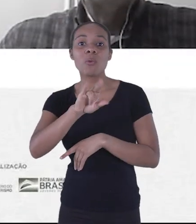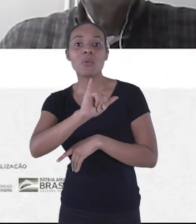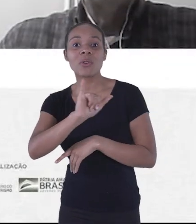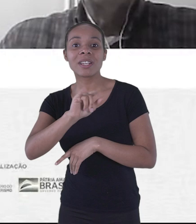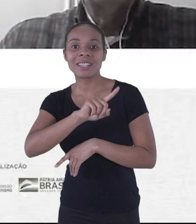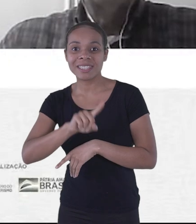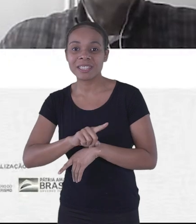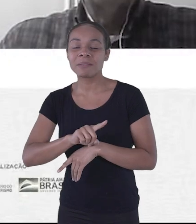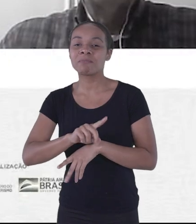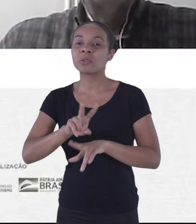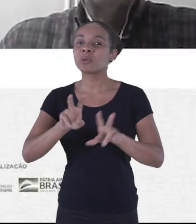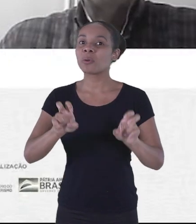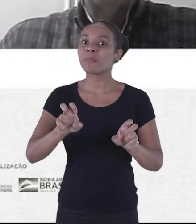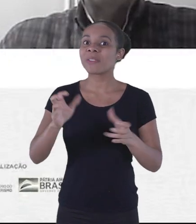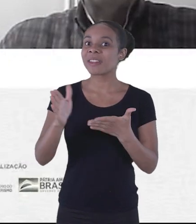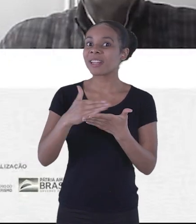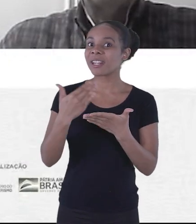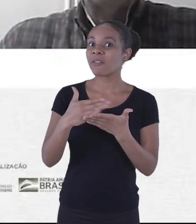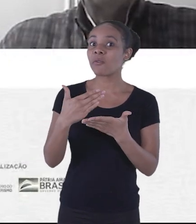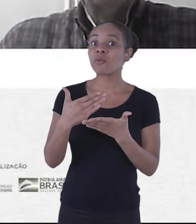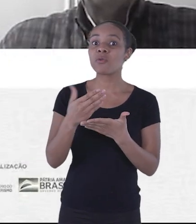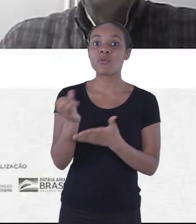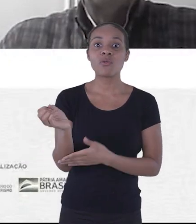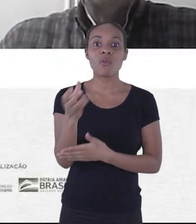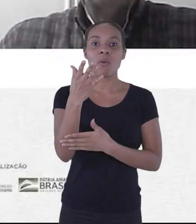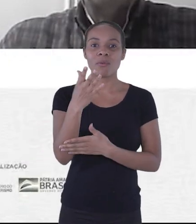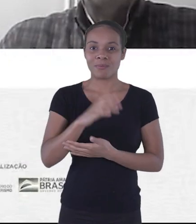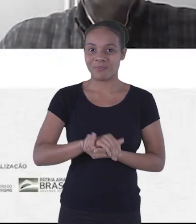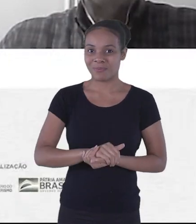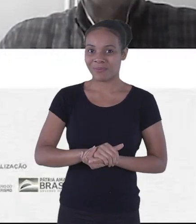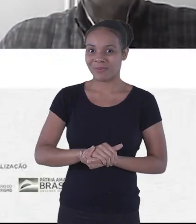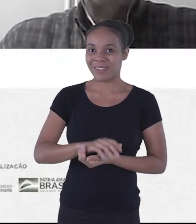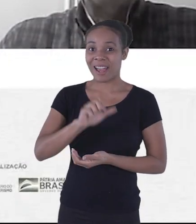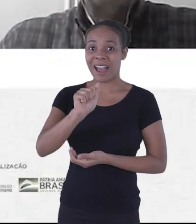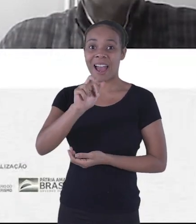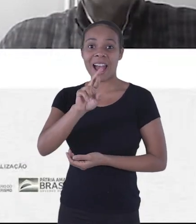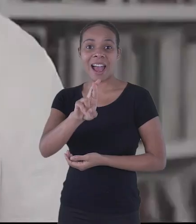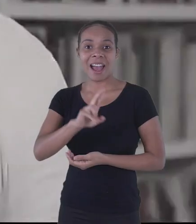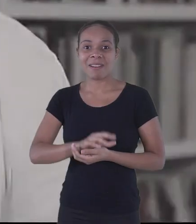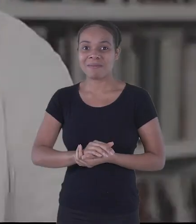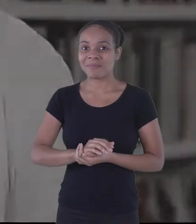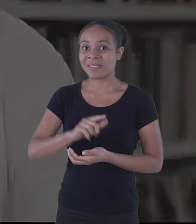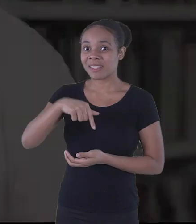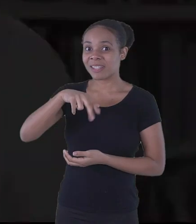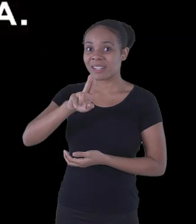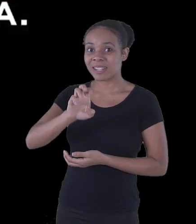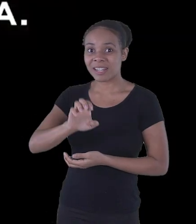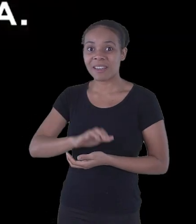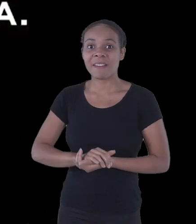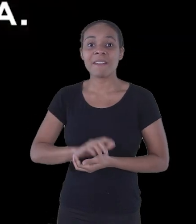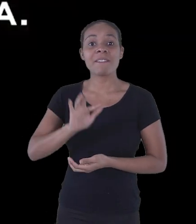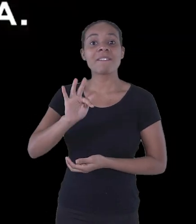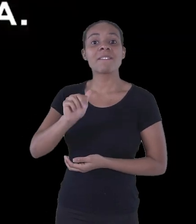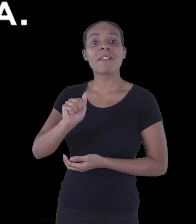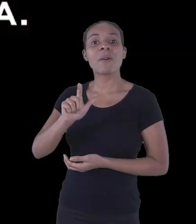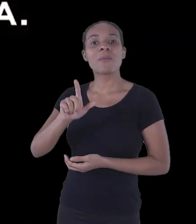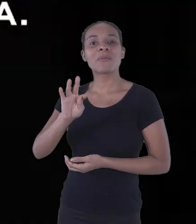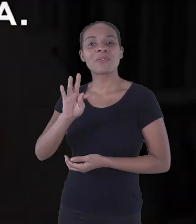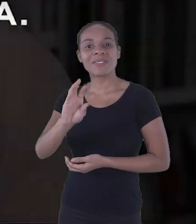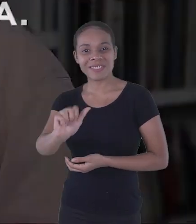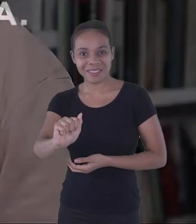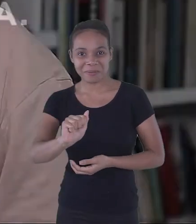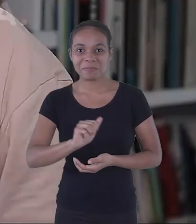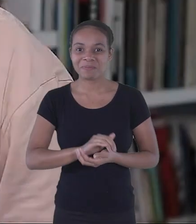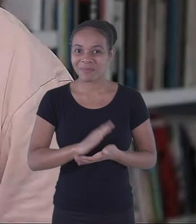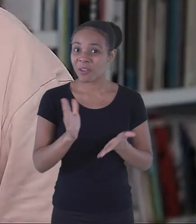Ar Que Me Falta, que é o livro que Luiz está lançando, História de uma Curta A Infância. partir de agora, o programa que foi ao